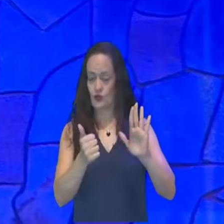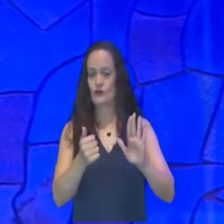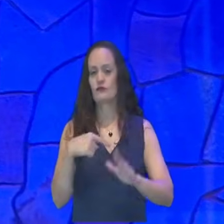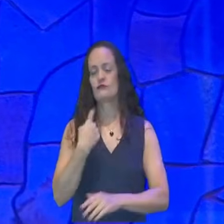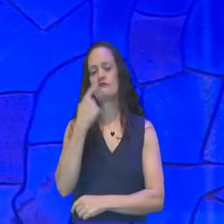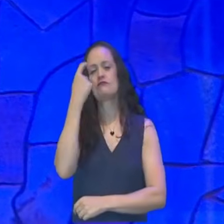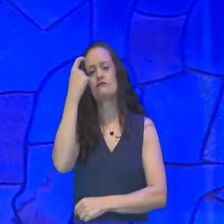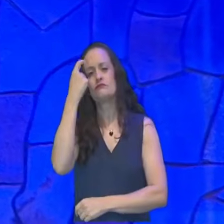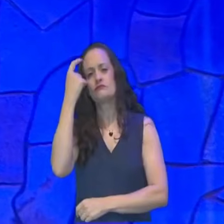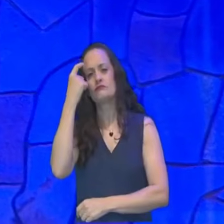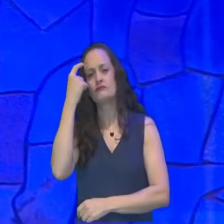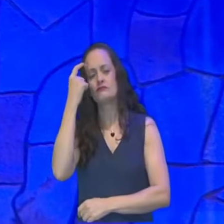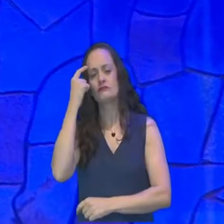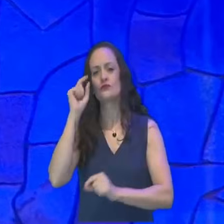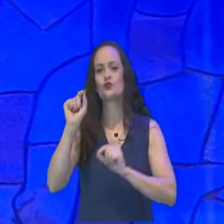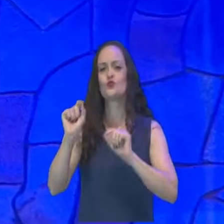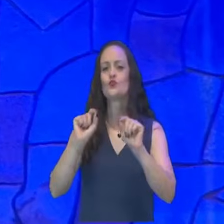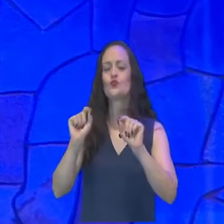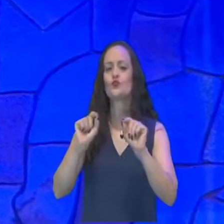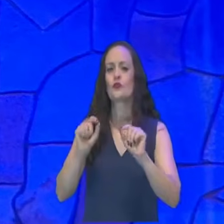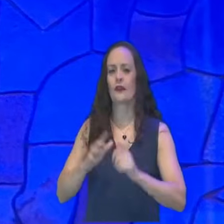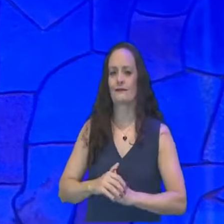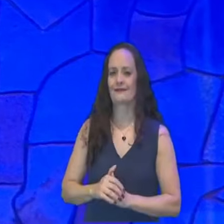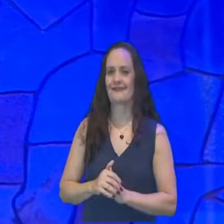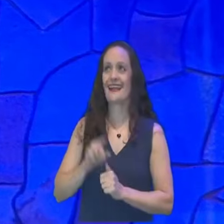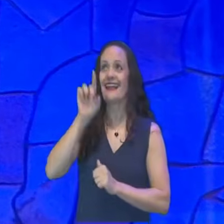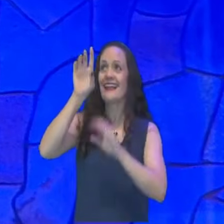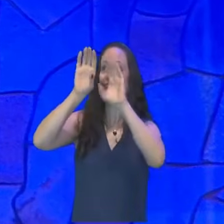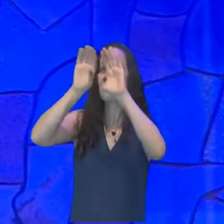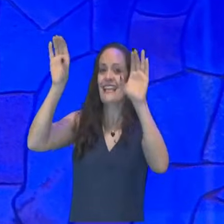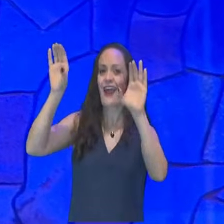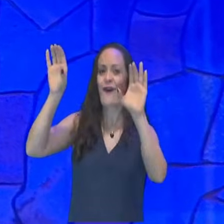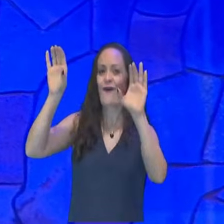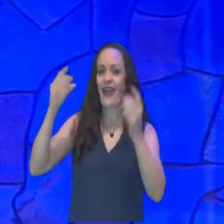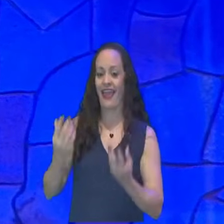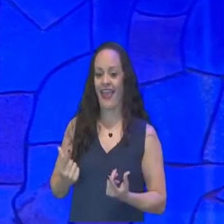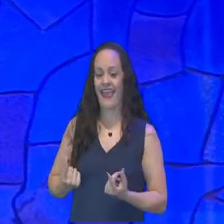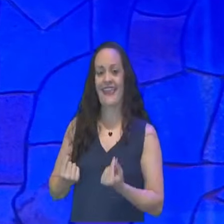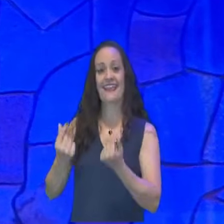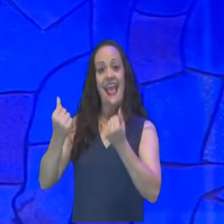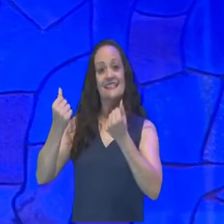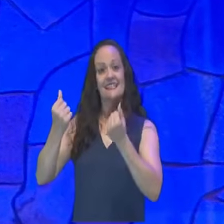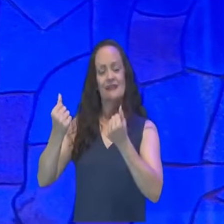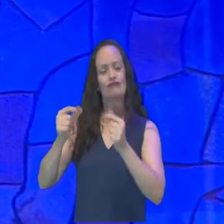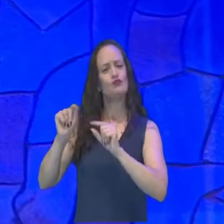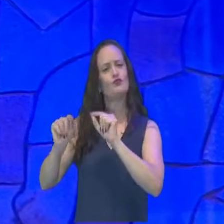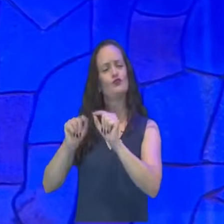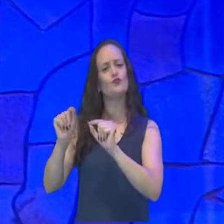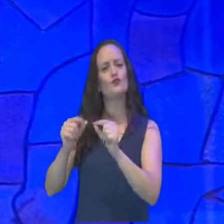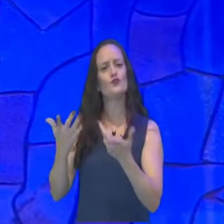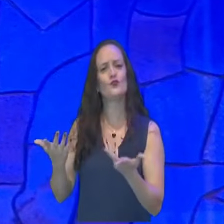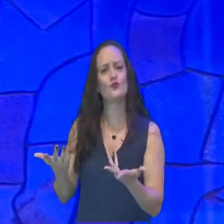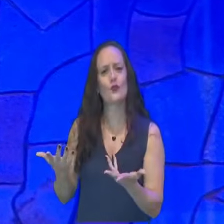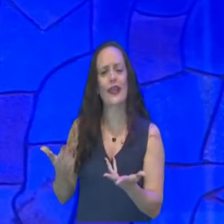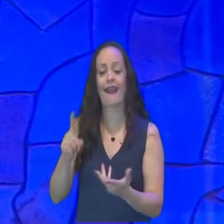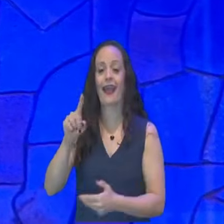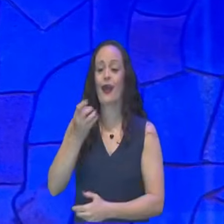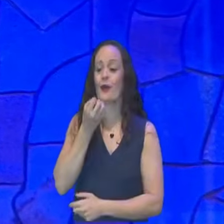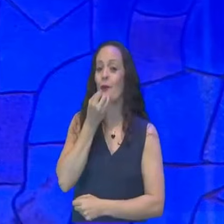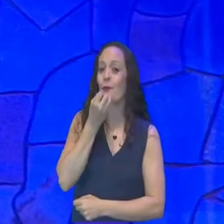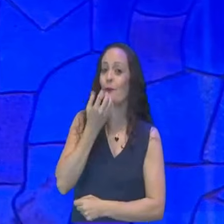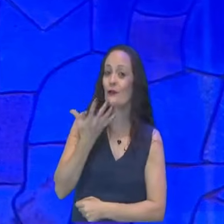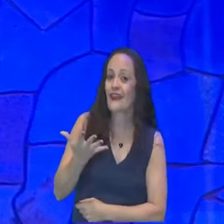aqui um contraste de fato com esses tesouros dos céus. Estes galardões através dos atos de bondade e